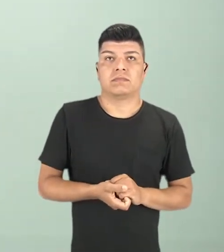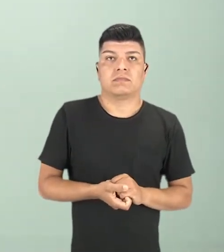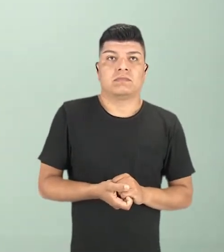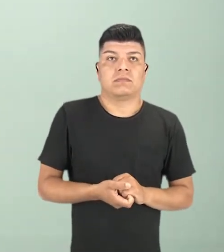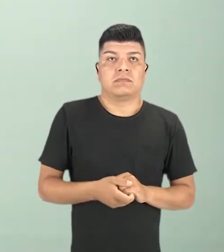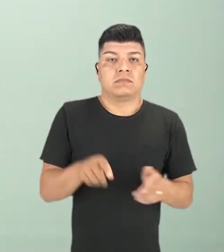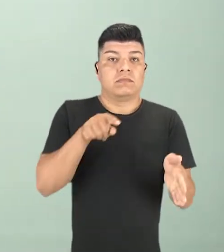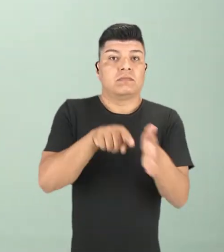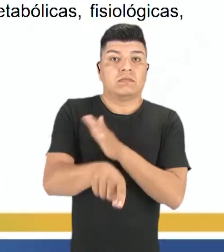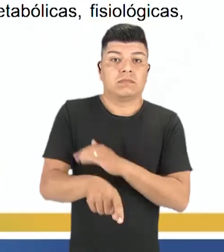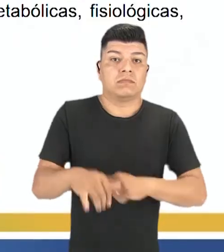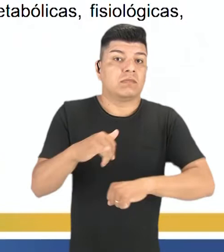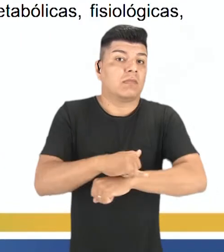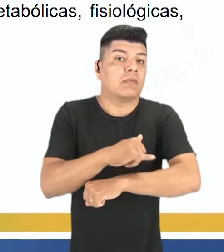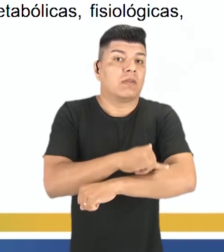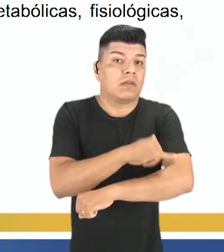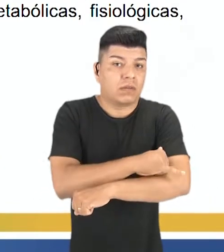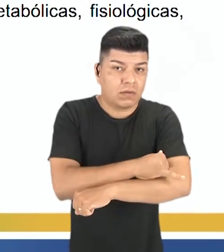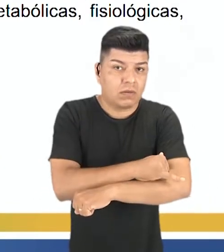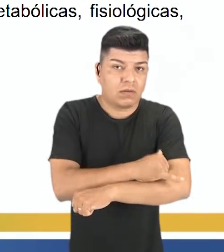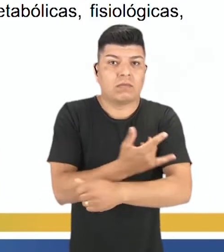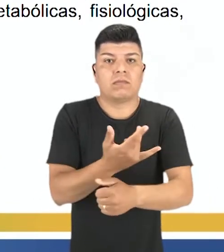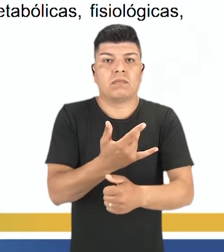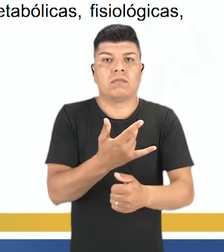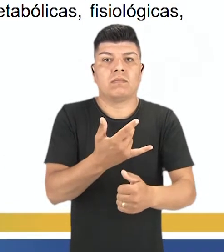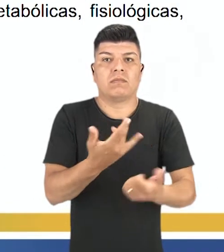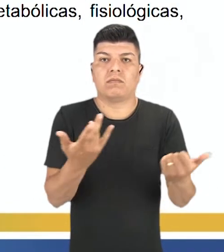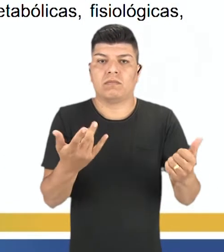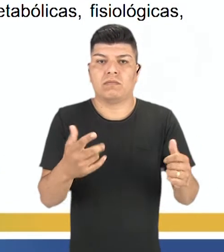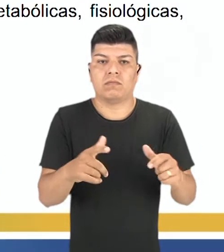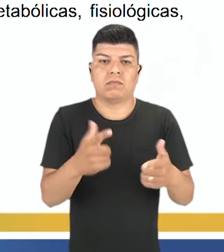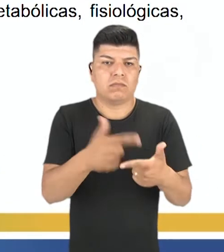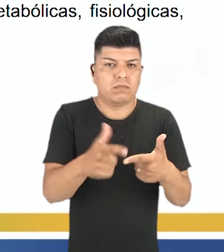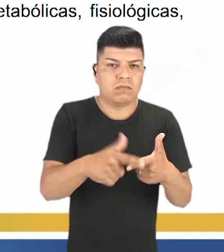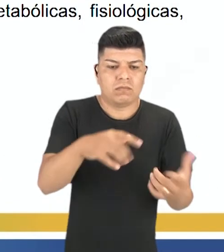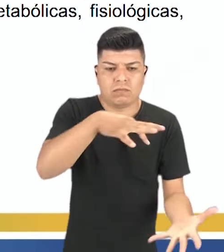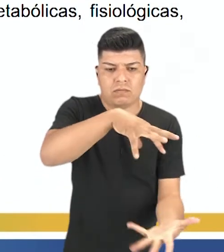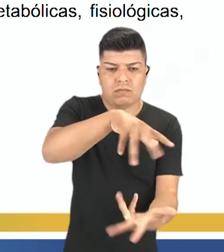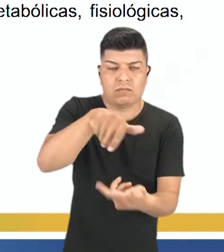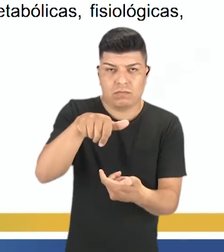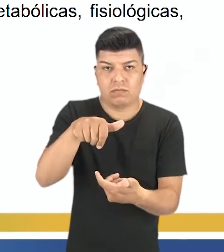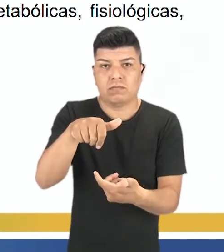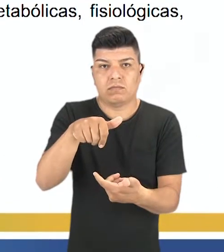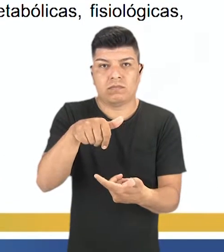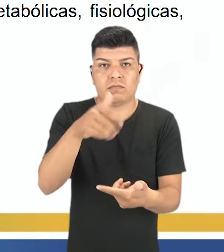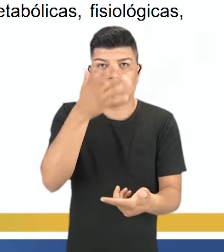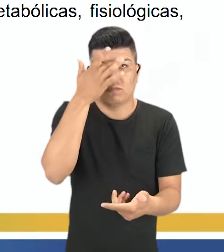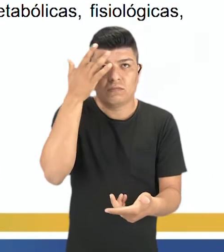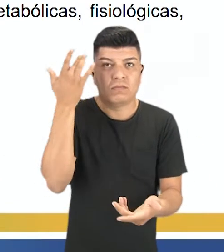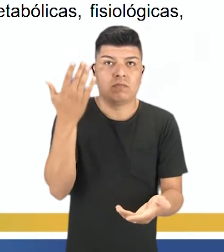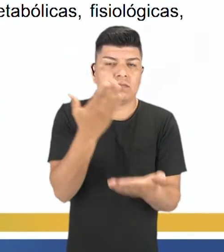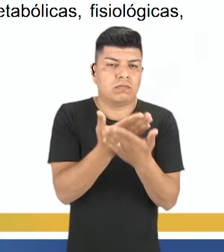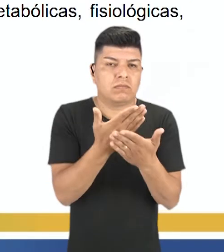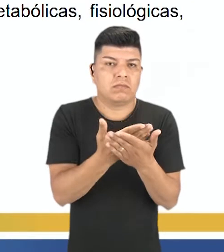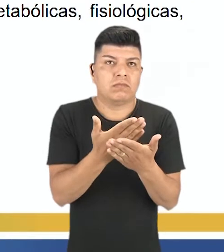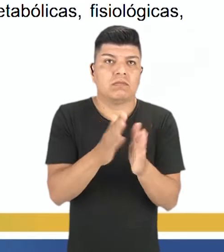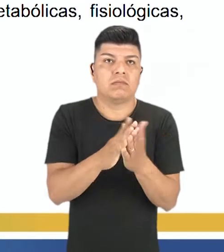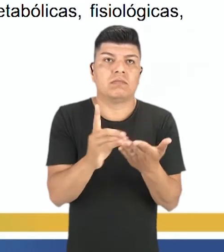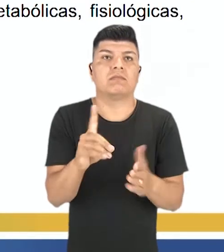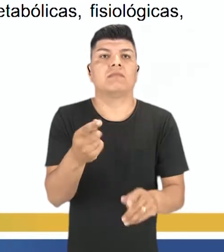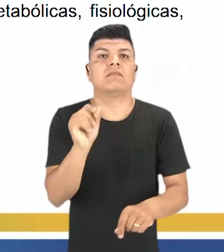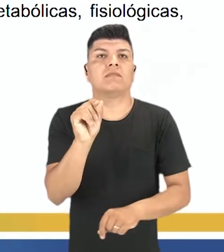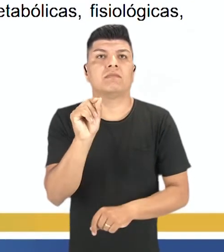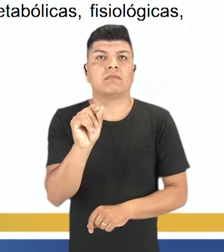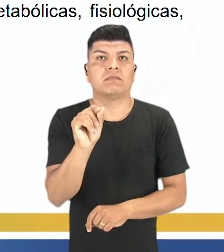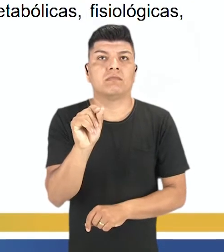Aí tem uma pergunta: a obesidade é uma epidemia mundial? Ao longo da história, estudiosos da Bíblia pregaram contra os malefícios da ingestão